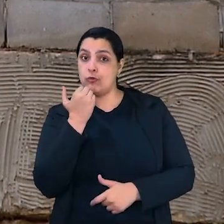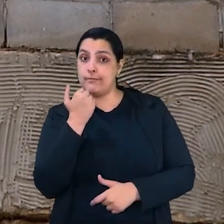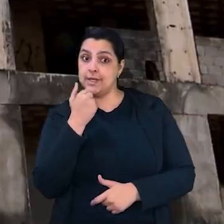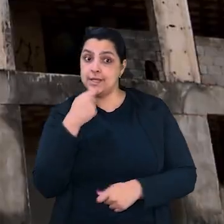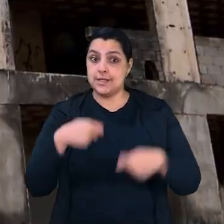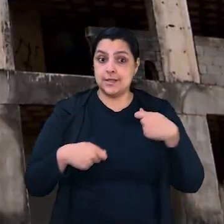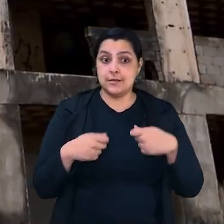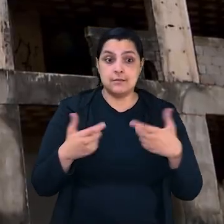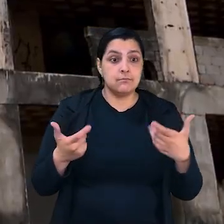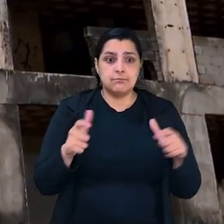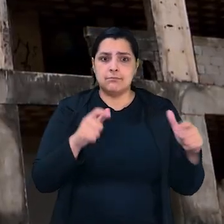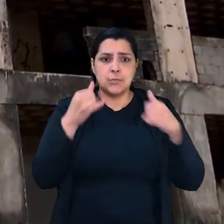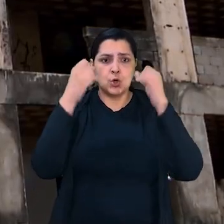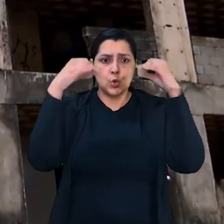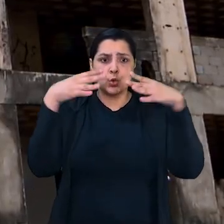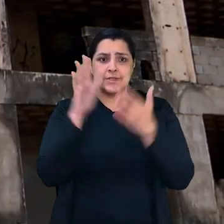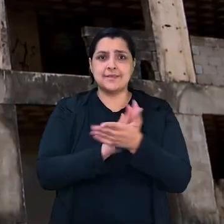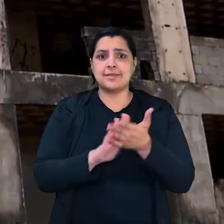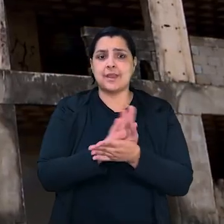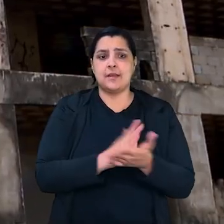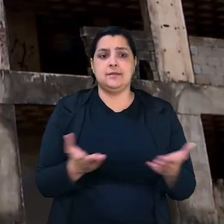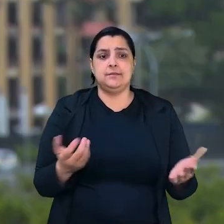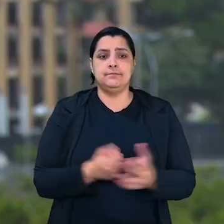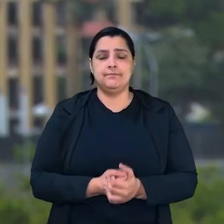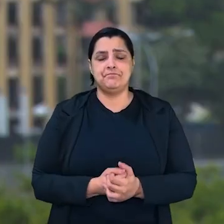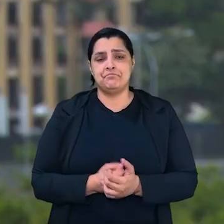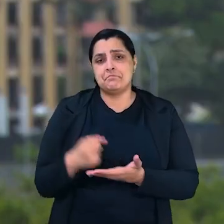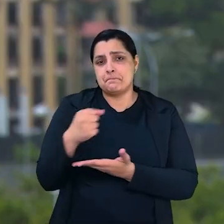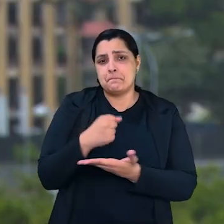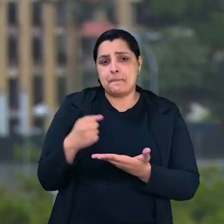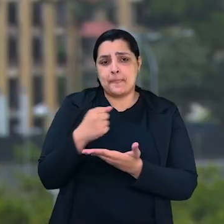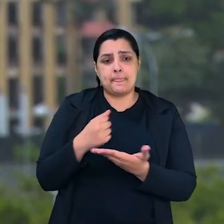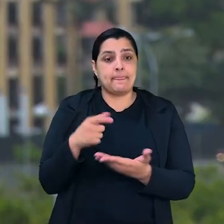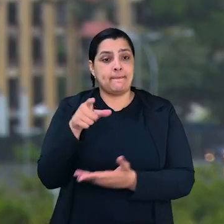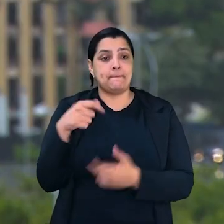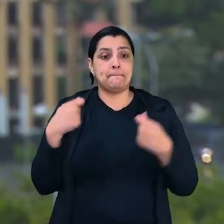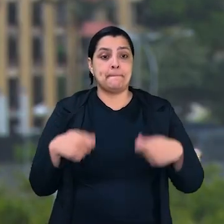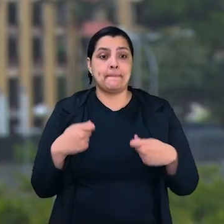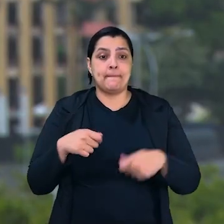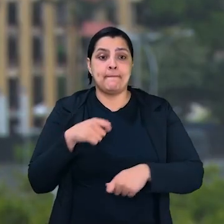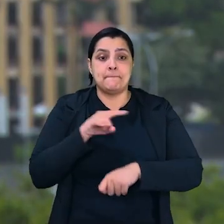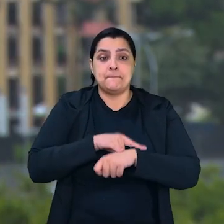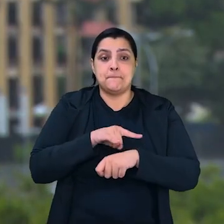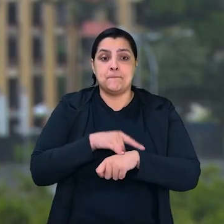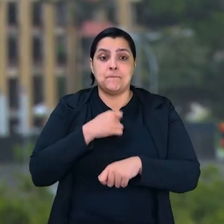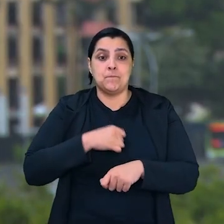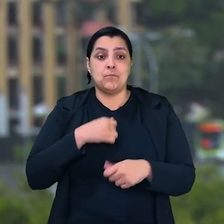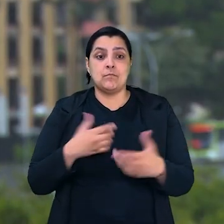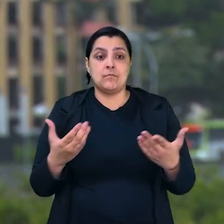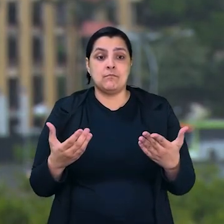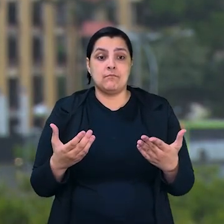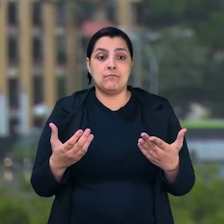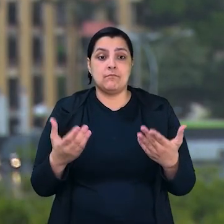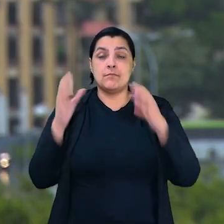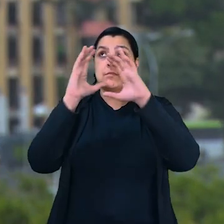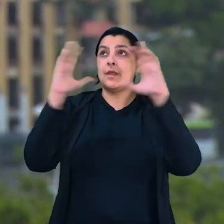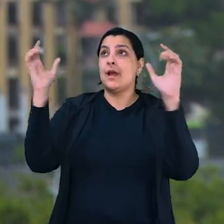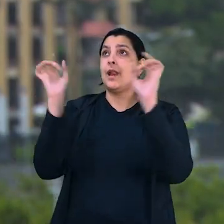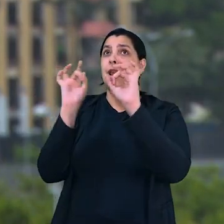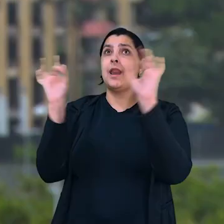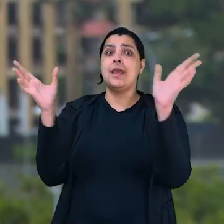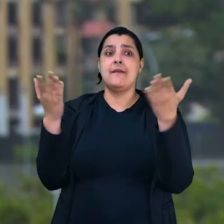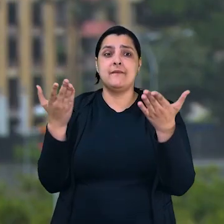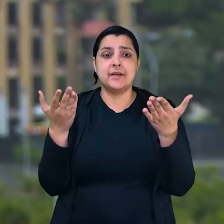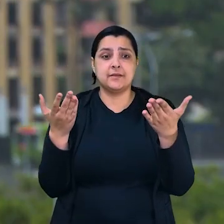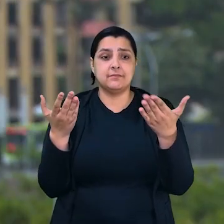para refeições, nem instalações elétricas. Sem estrutura mínima, o trabalhador precisava fazer as necessidades fisiológicas a